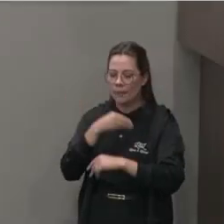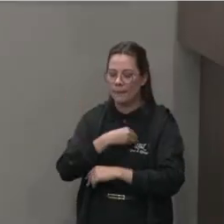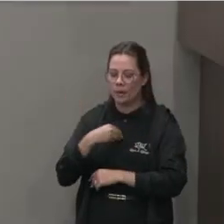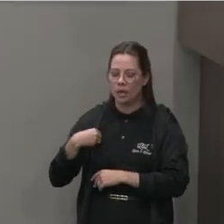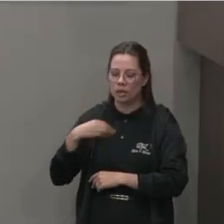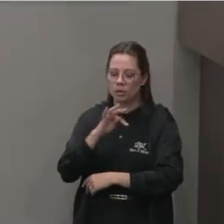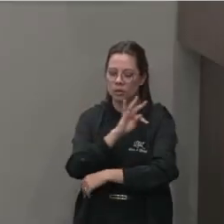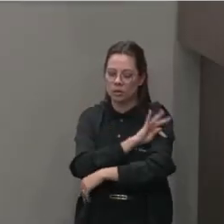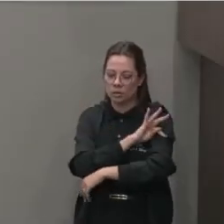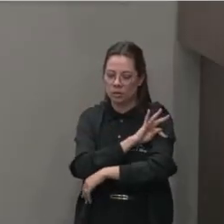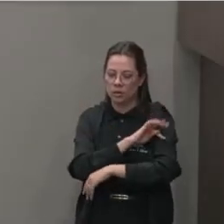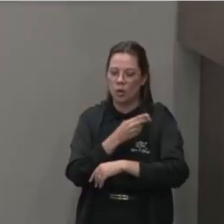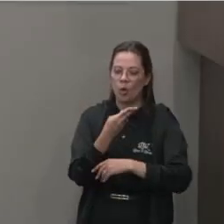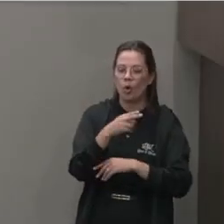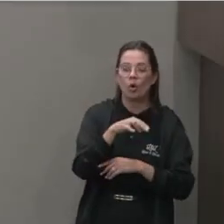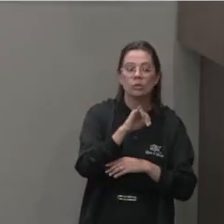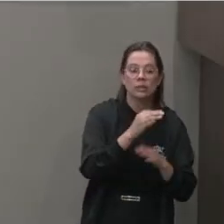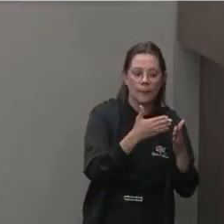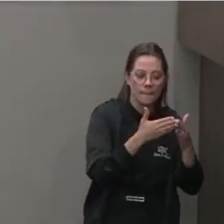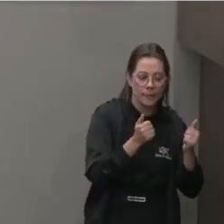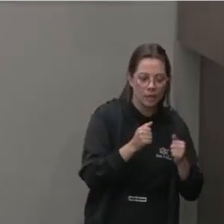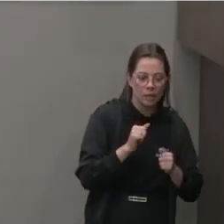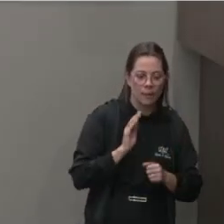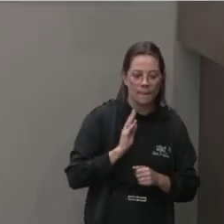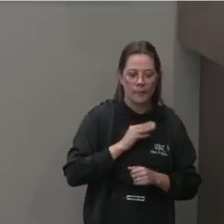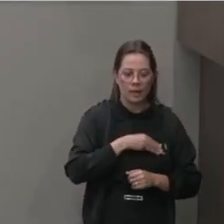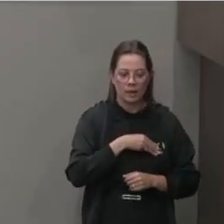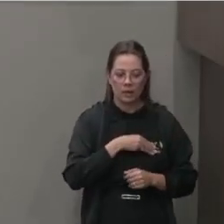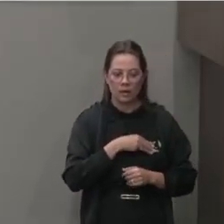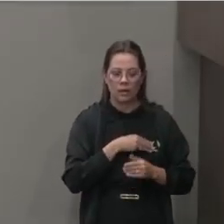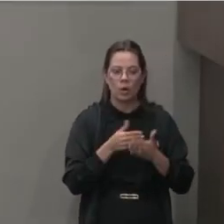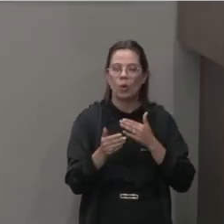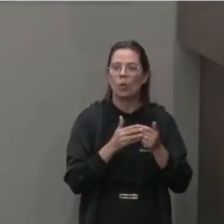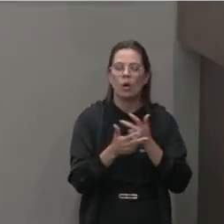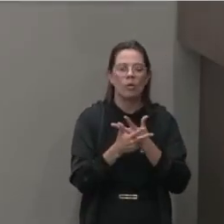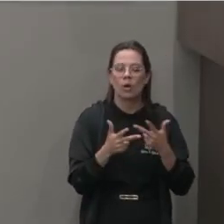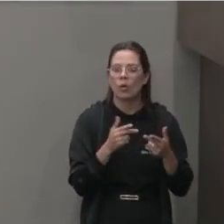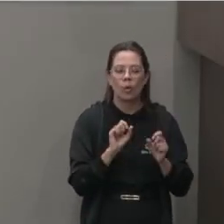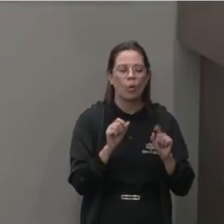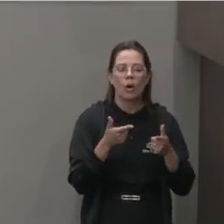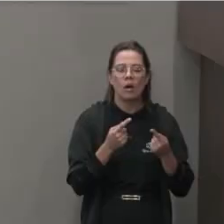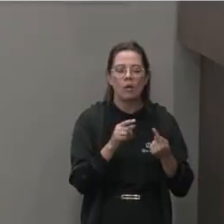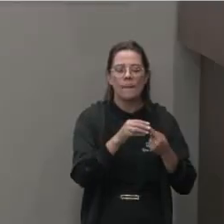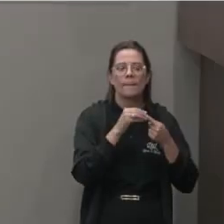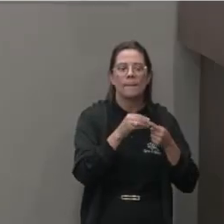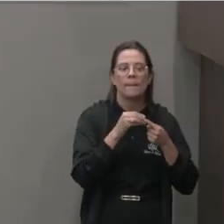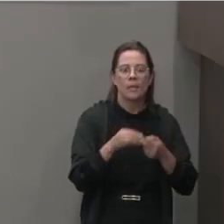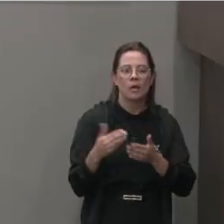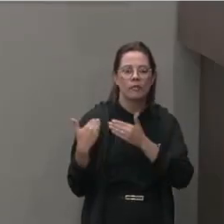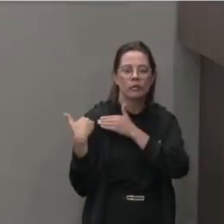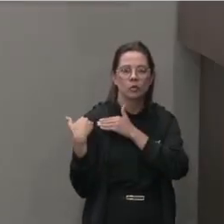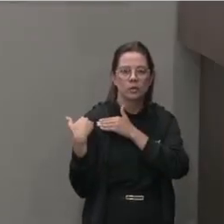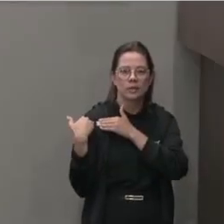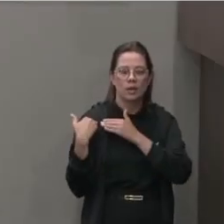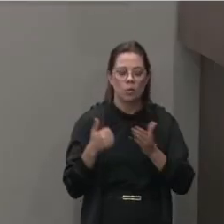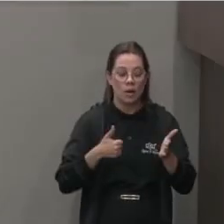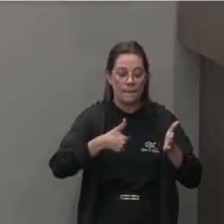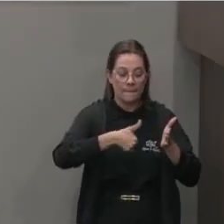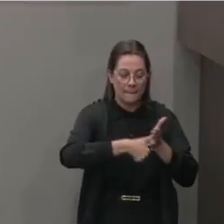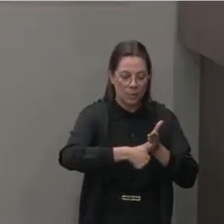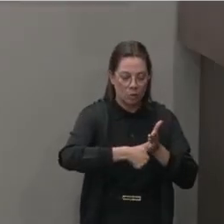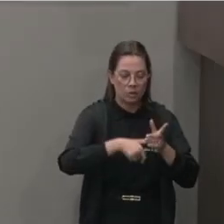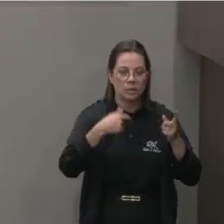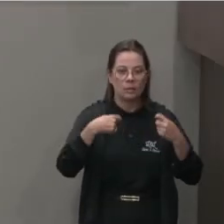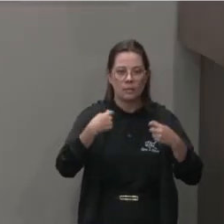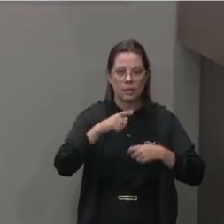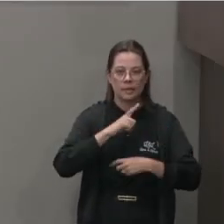caso de solicitar a brigada, ou em caso de qualquer coisa? Qual é a principal função? Como eu sempre digo, o botão tem que estar